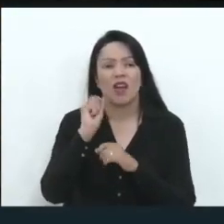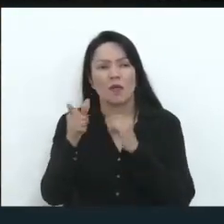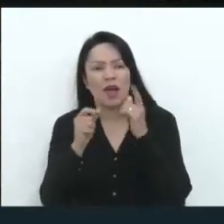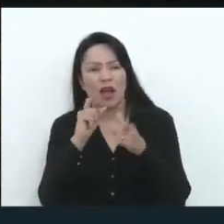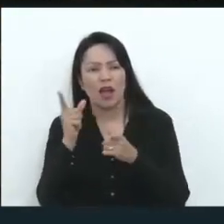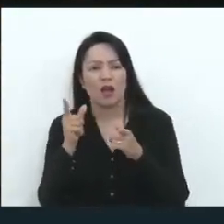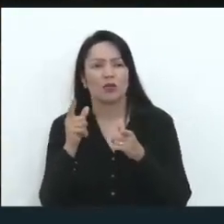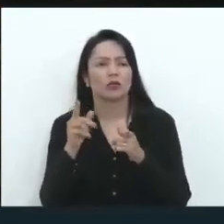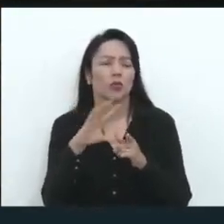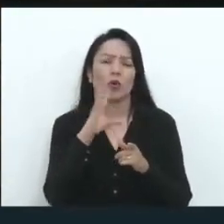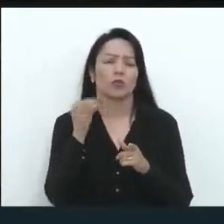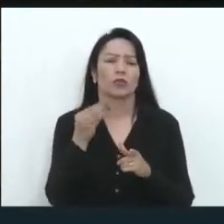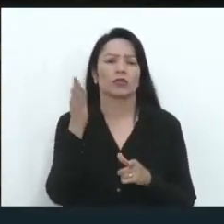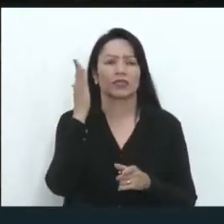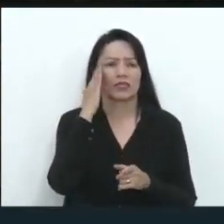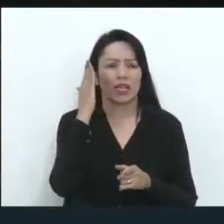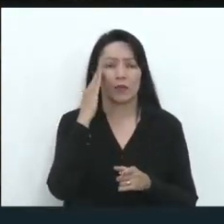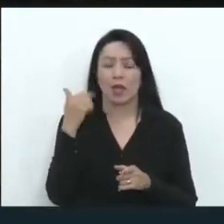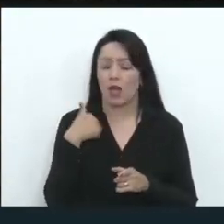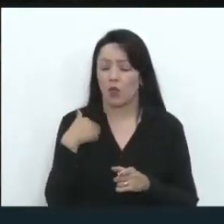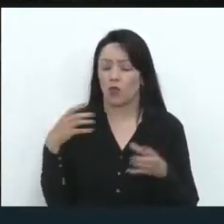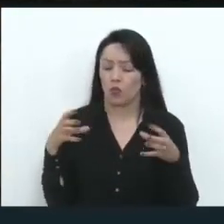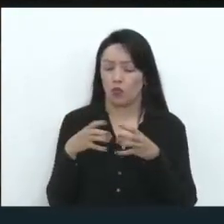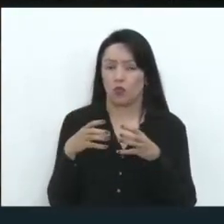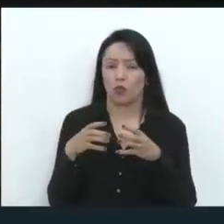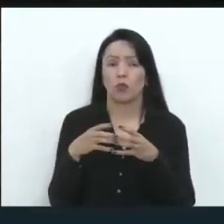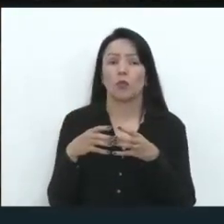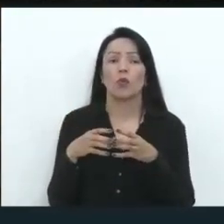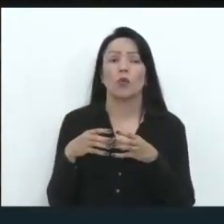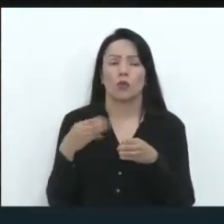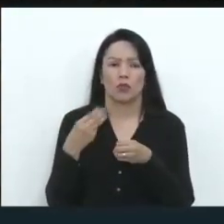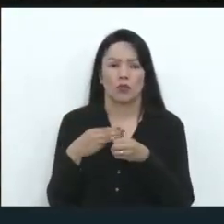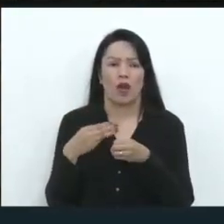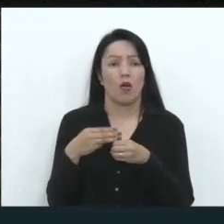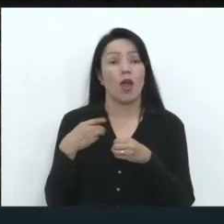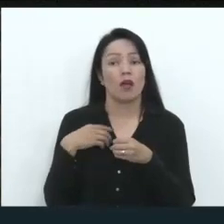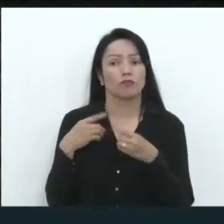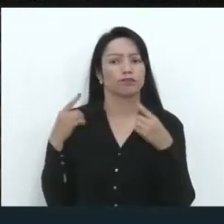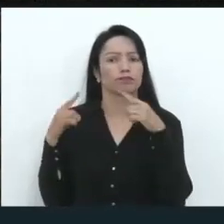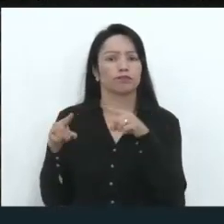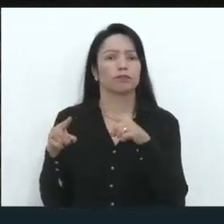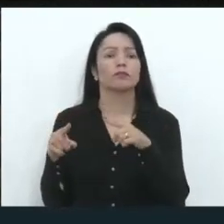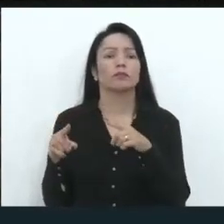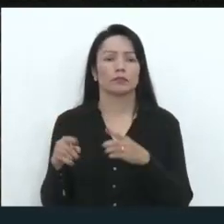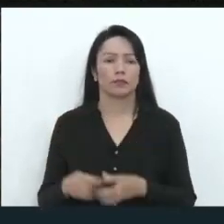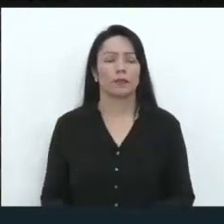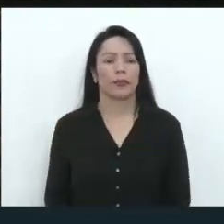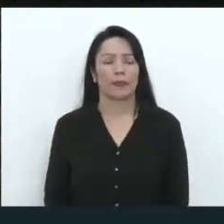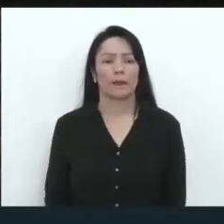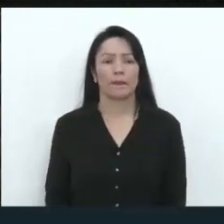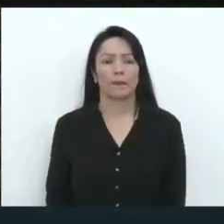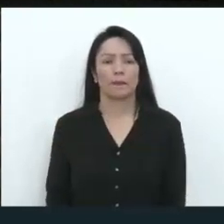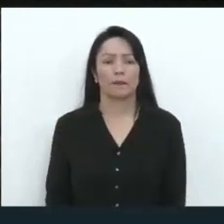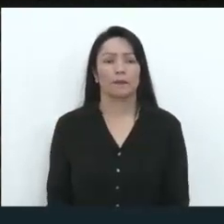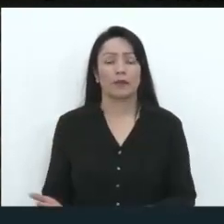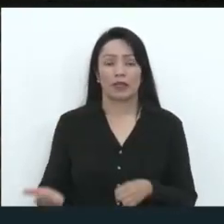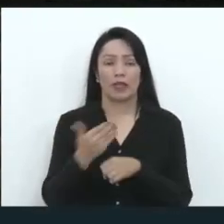minha posição de oposição ao governo municipal. É, mesmo antes, quando o